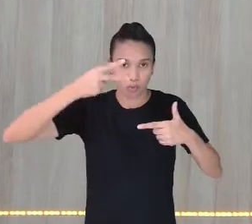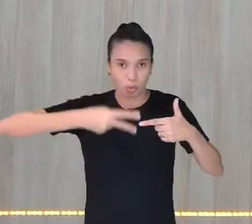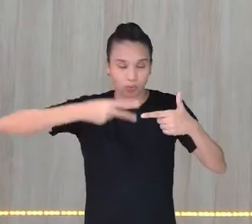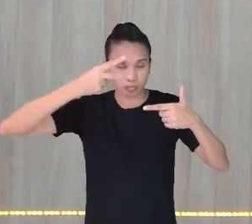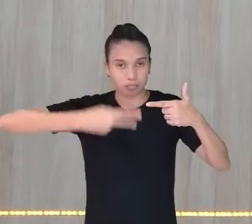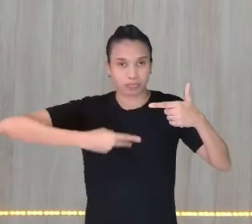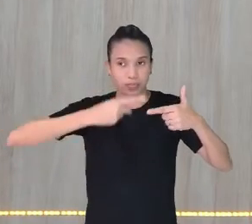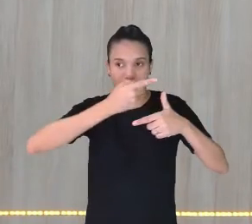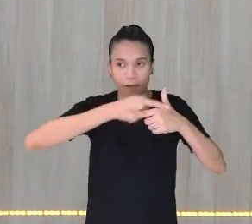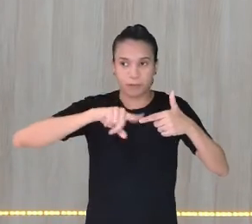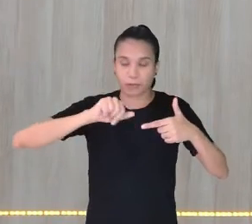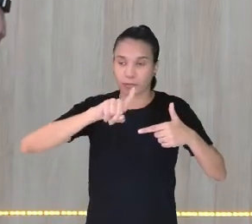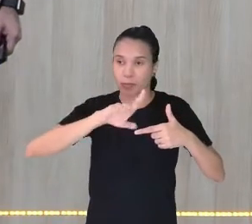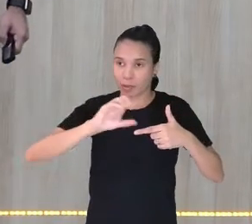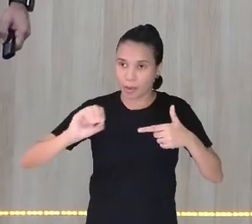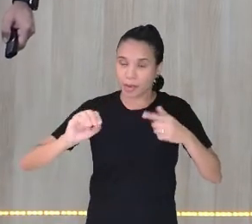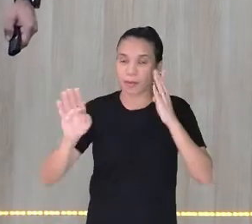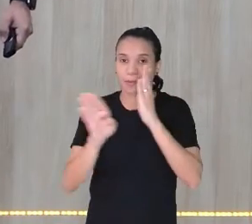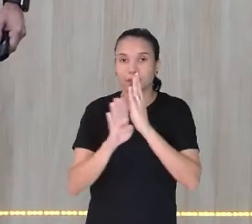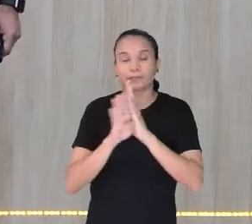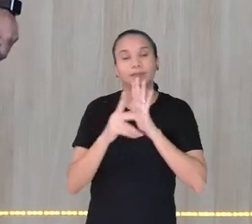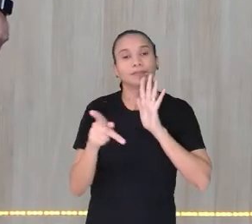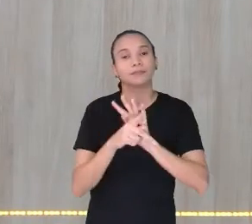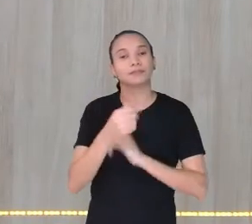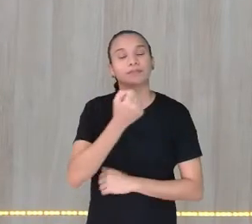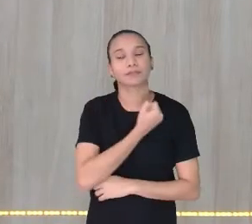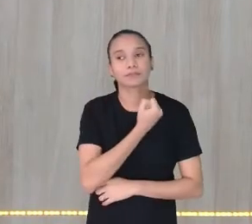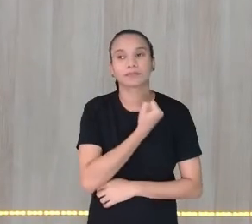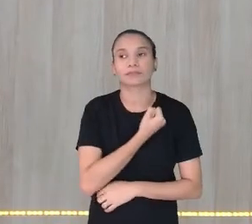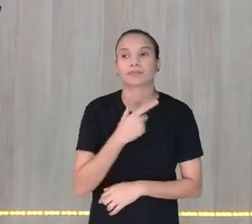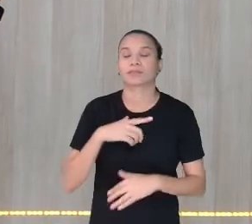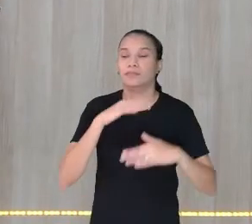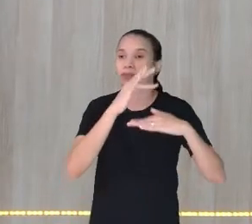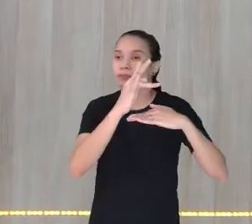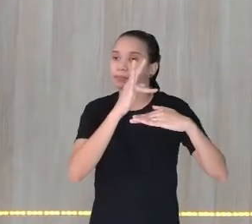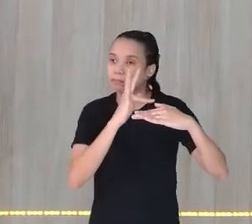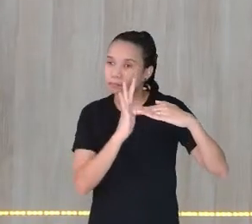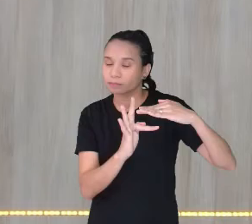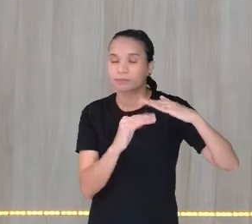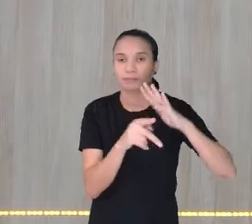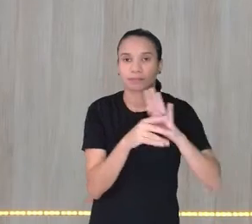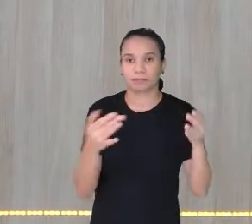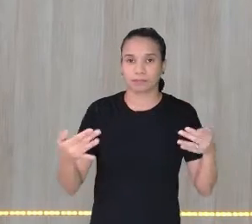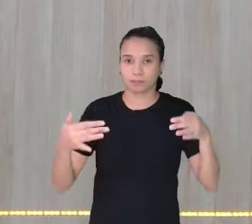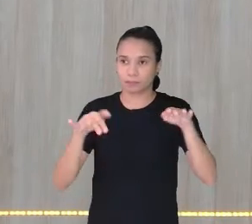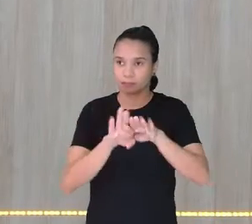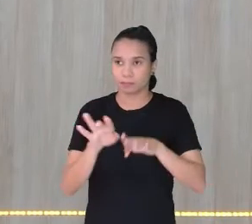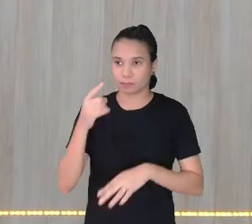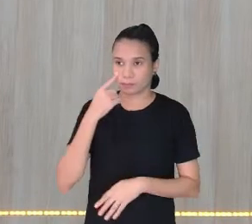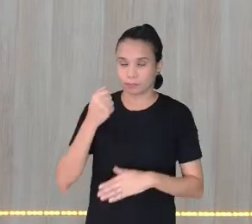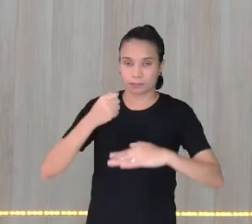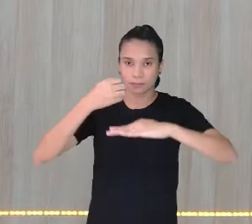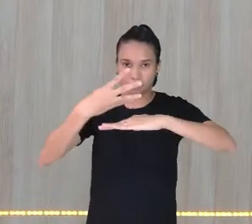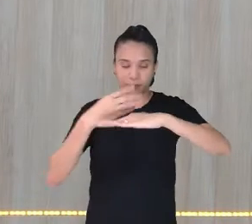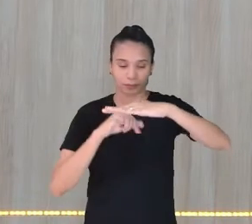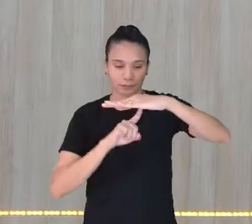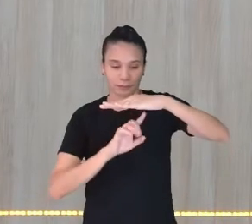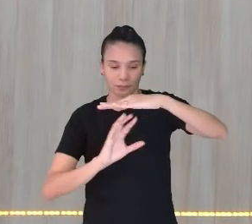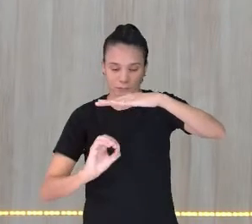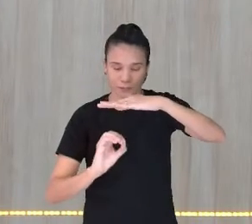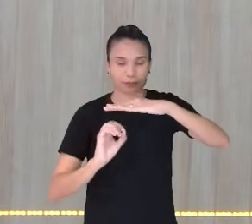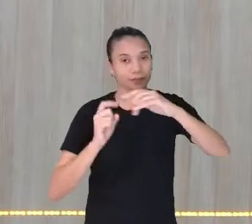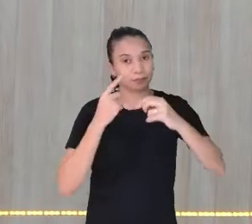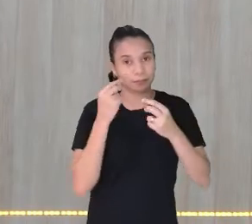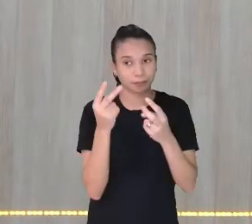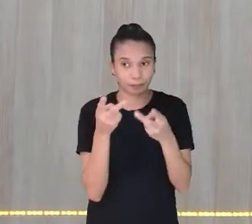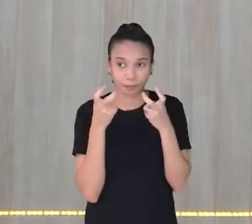aqui por 10. Também vou encontrar um número, uma fração aqui equivalente, tá? 4 décimos.